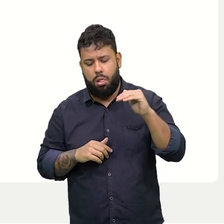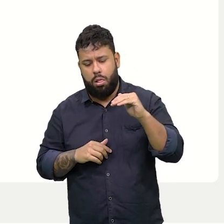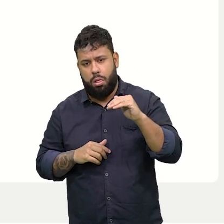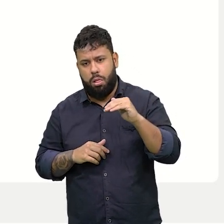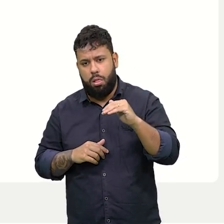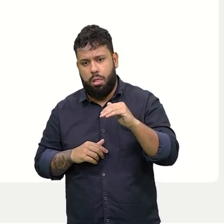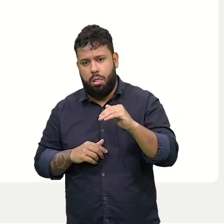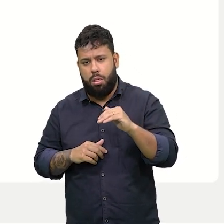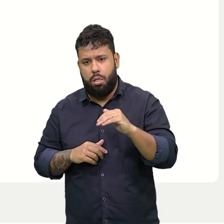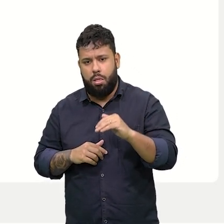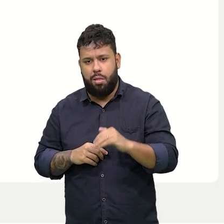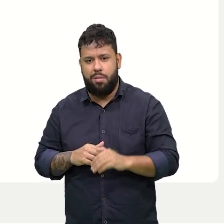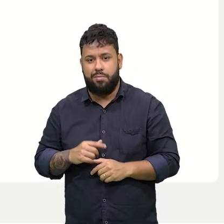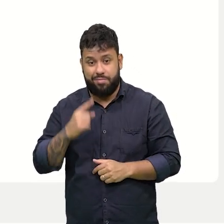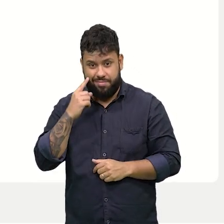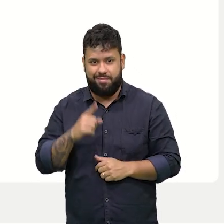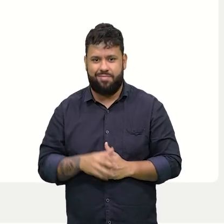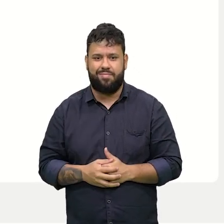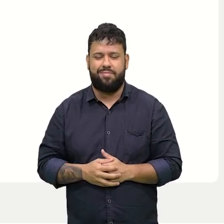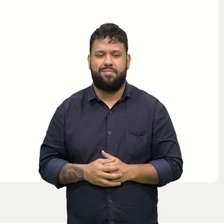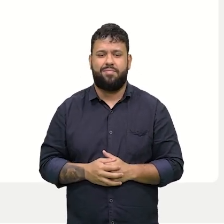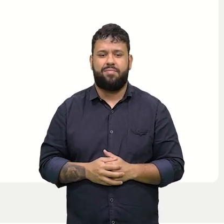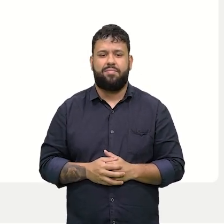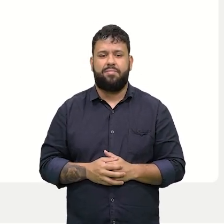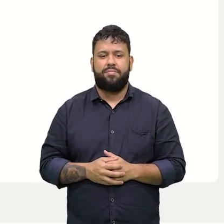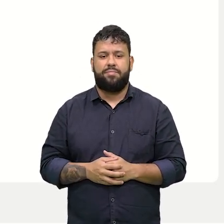diminuindo, olha aí, certo?